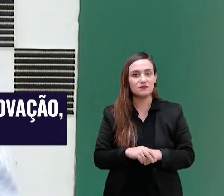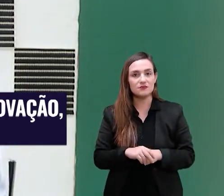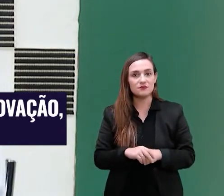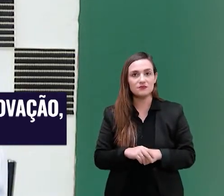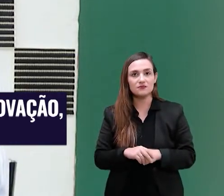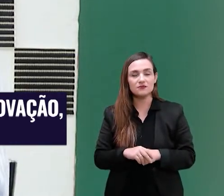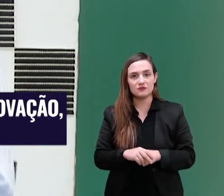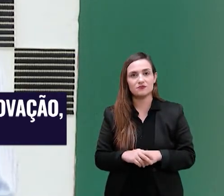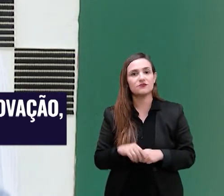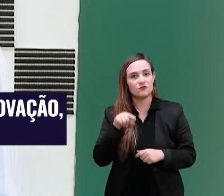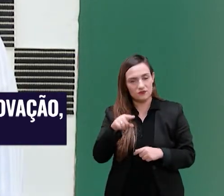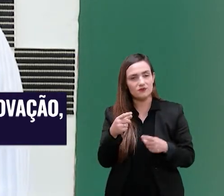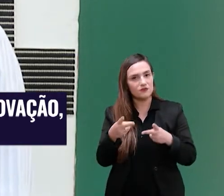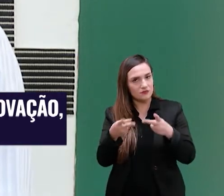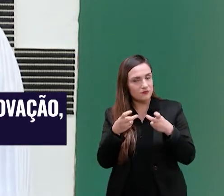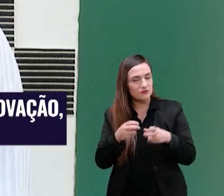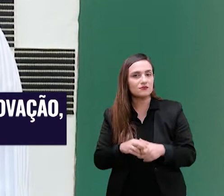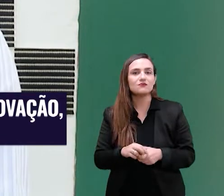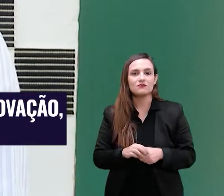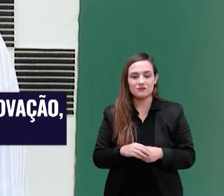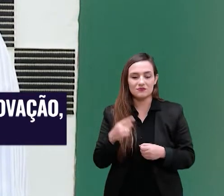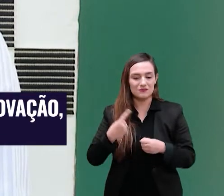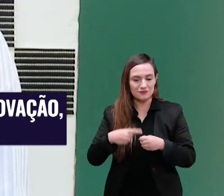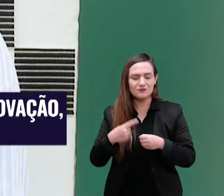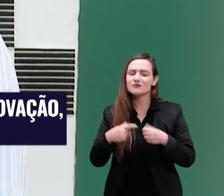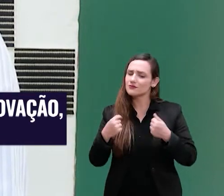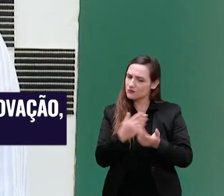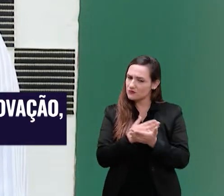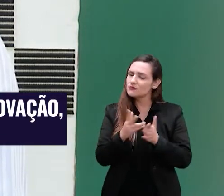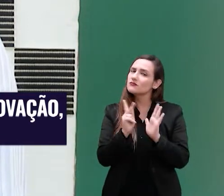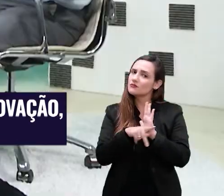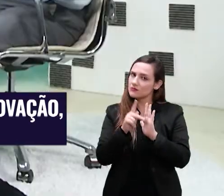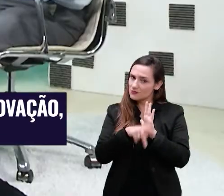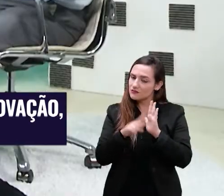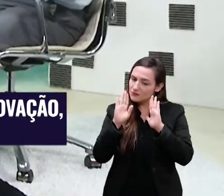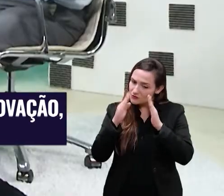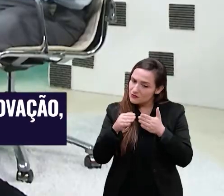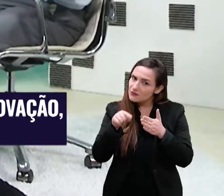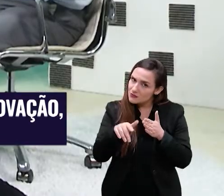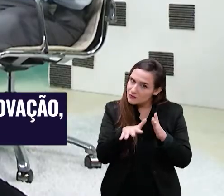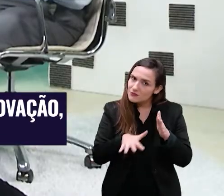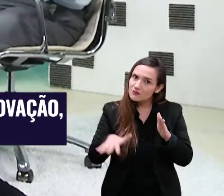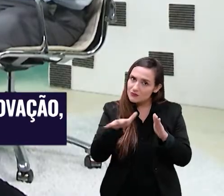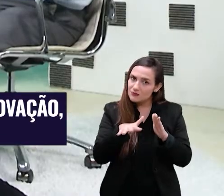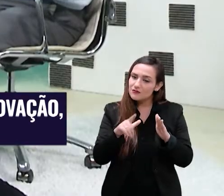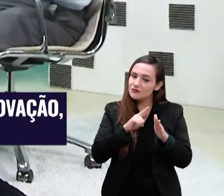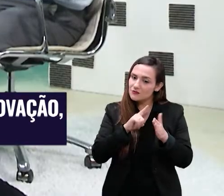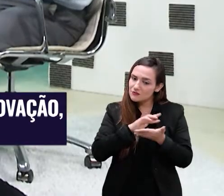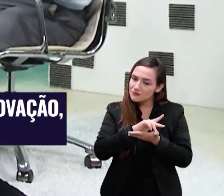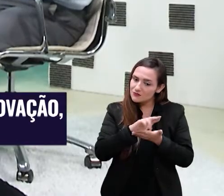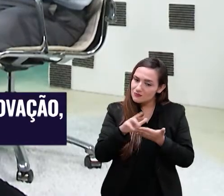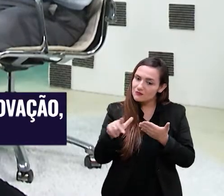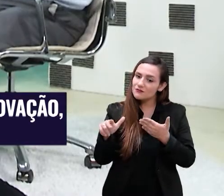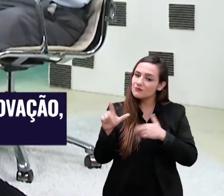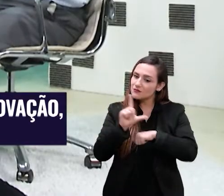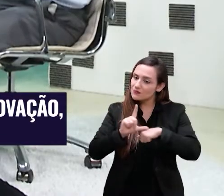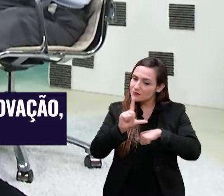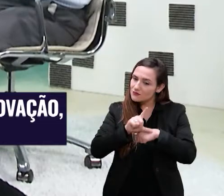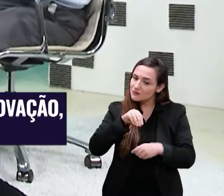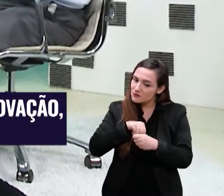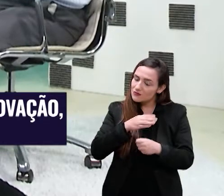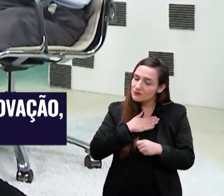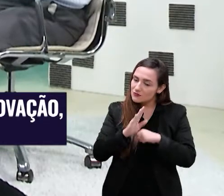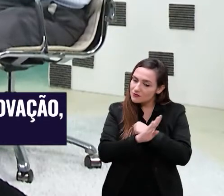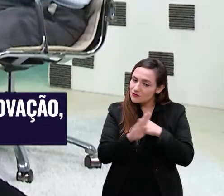isso, vai perceber o quê? As cidades têm que pensar nisso, porque isso vai ao encontro de quê? De uma dor do